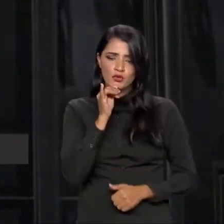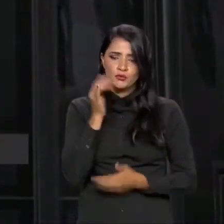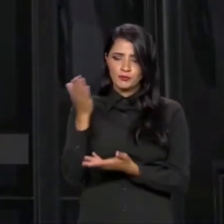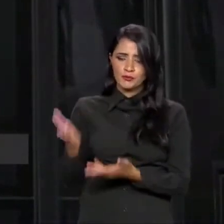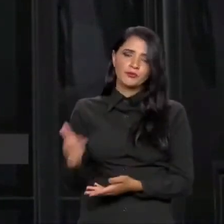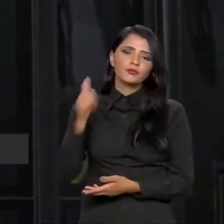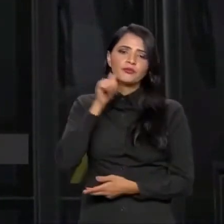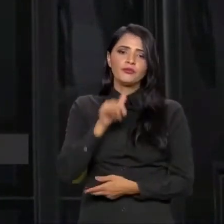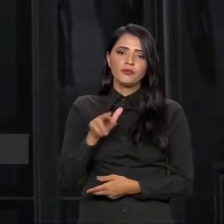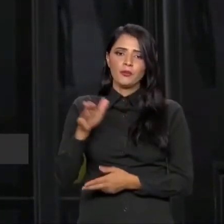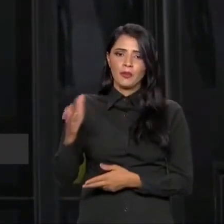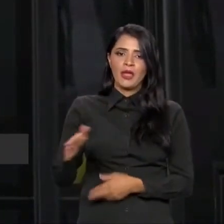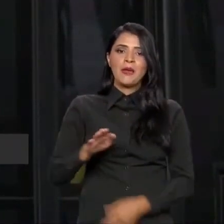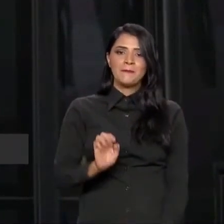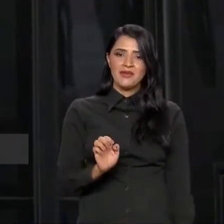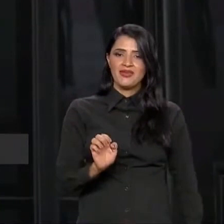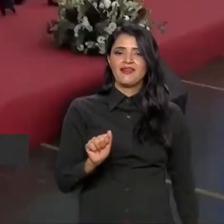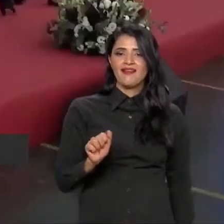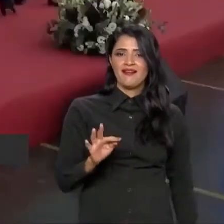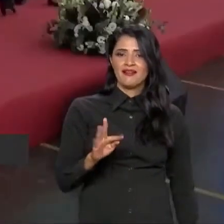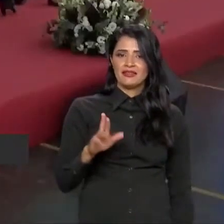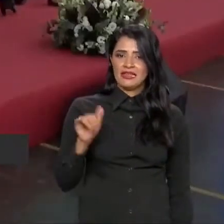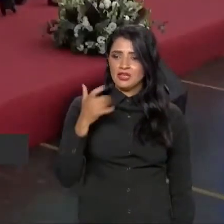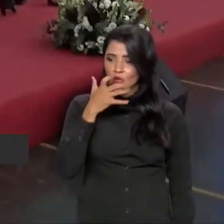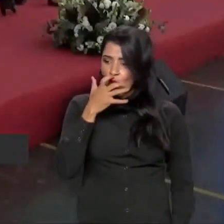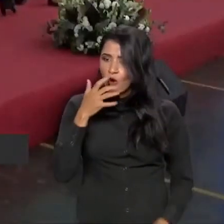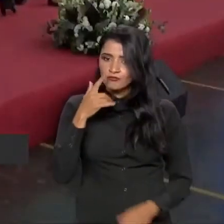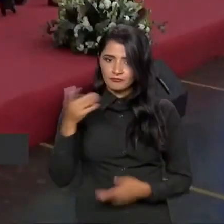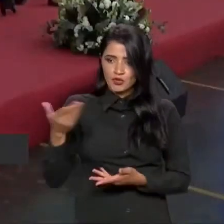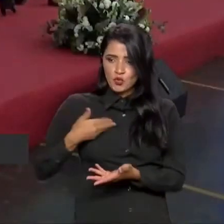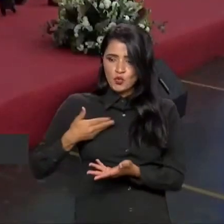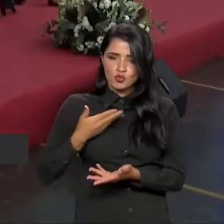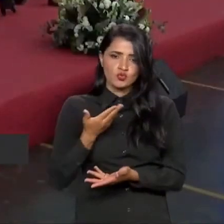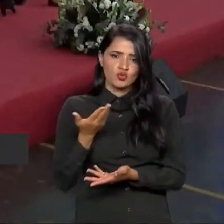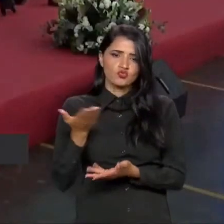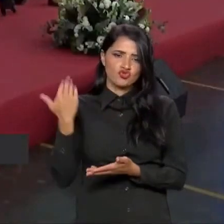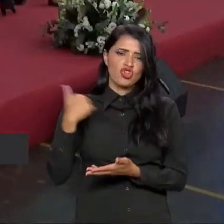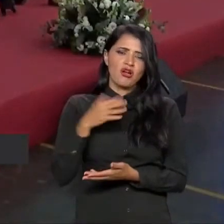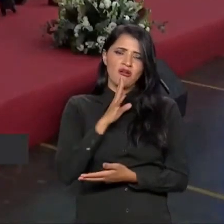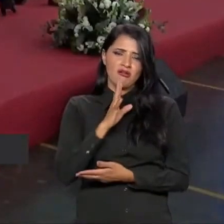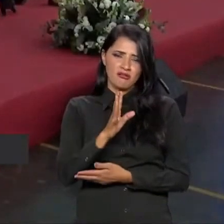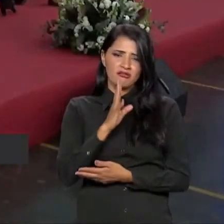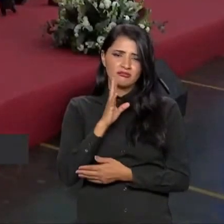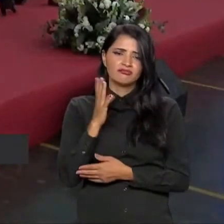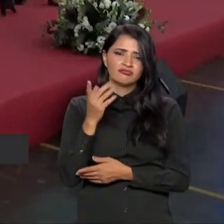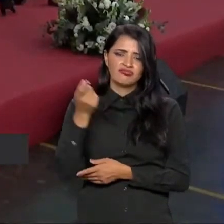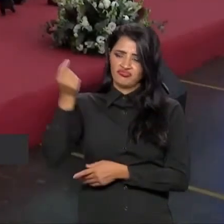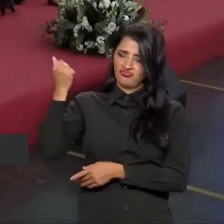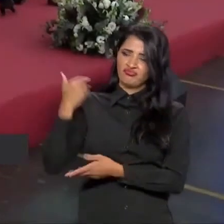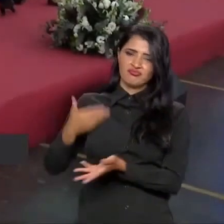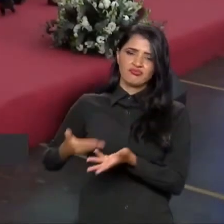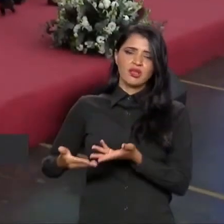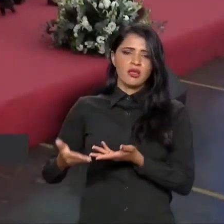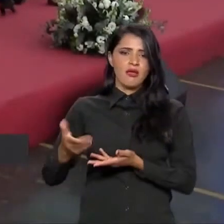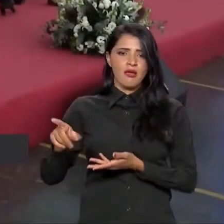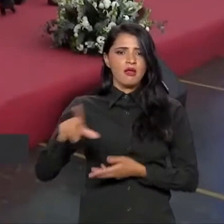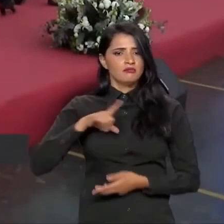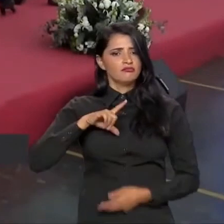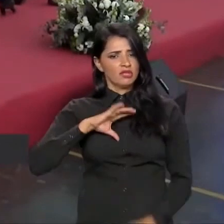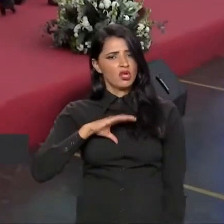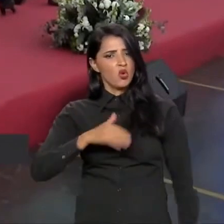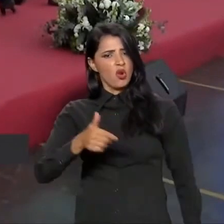querida Beatriz, que eu conheço há um bom tempo, ter a